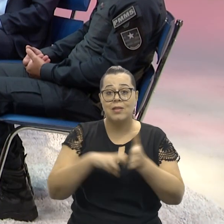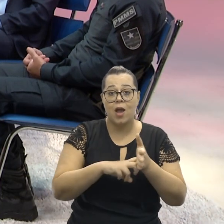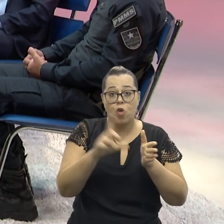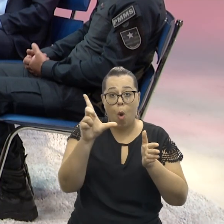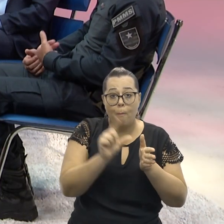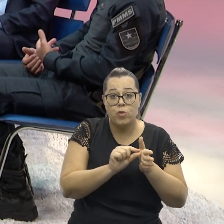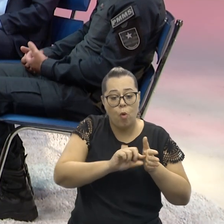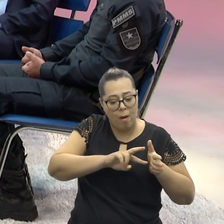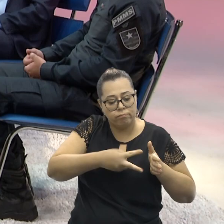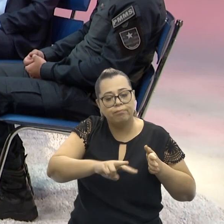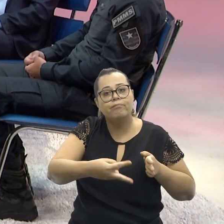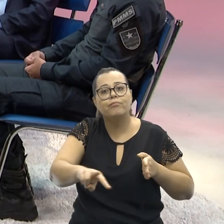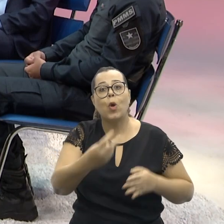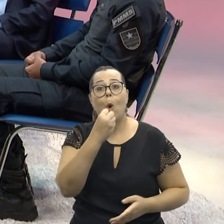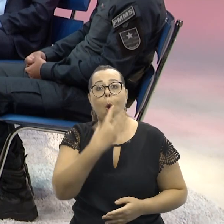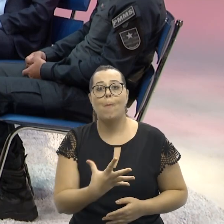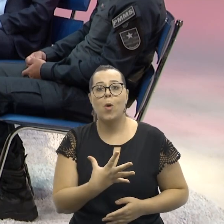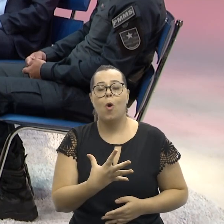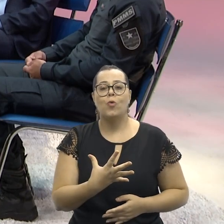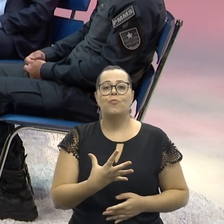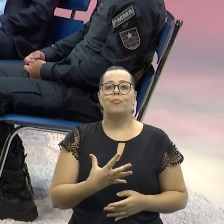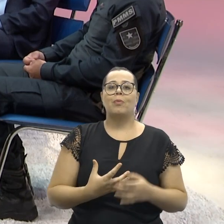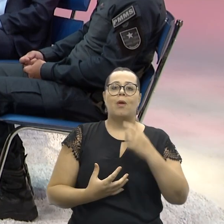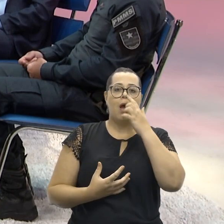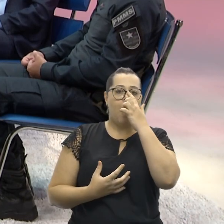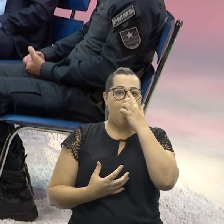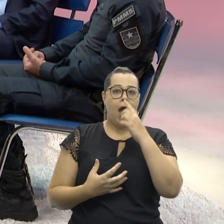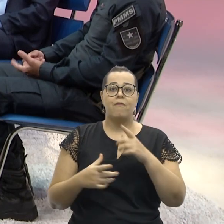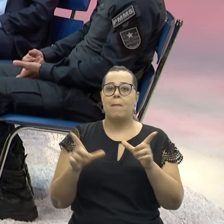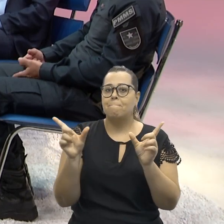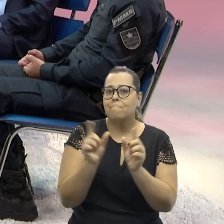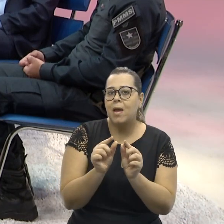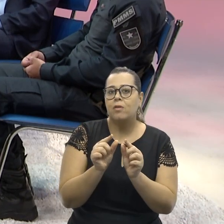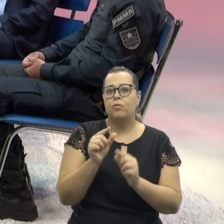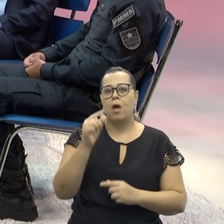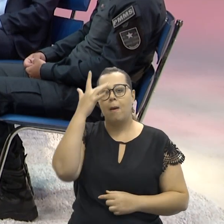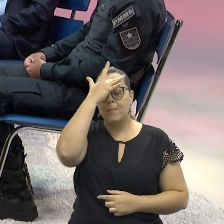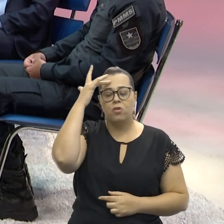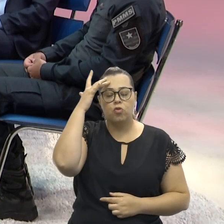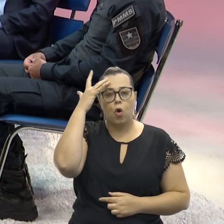bem. A gente vai, como o vereador acabou de dizer, o coronel, a gente vai ter menos pessoas